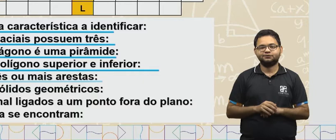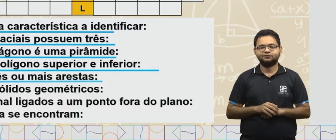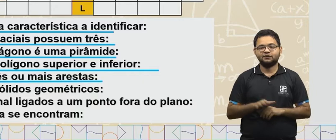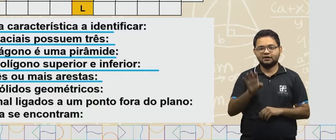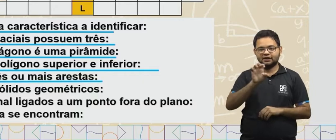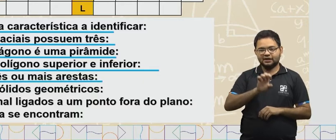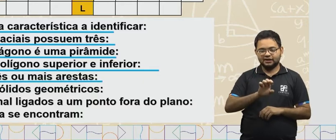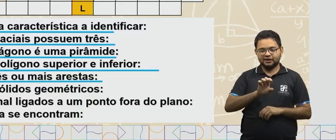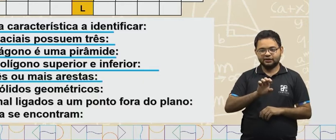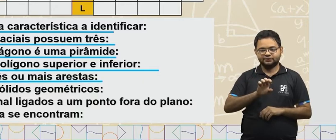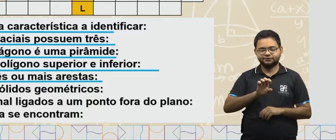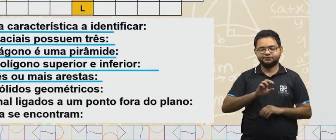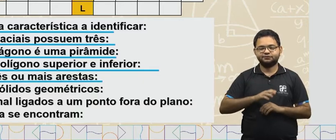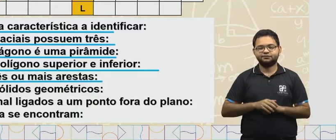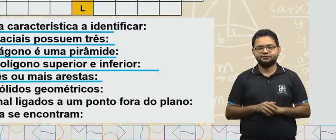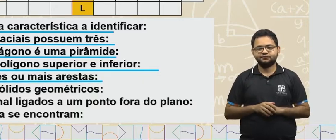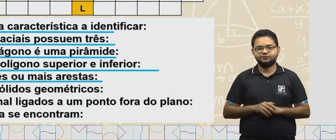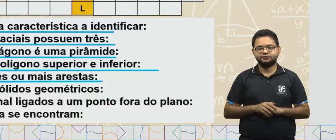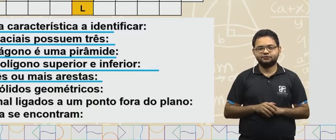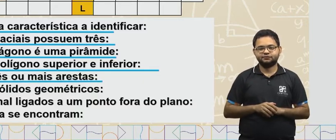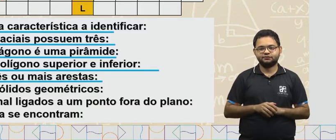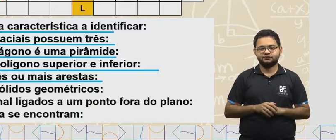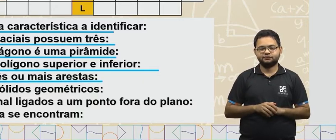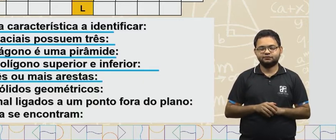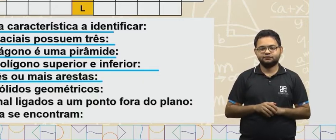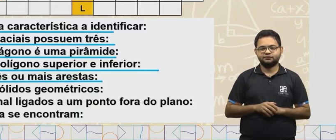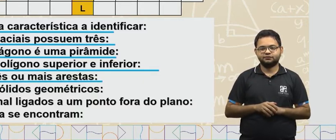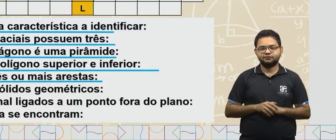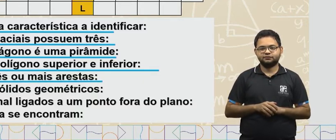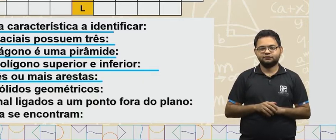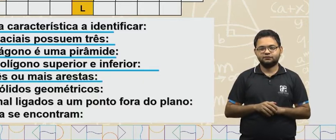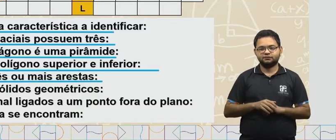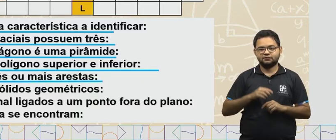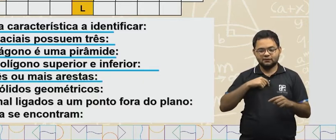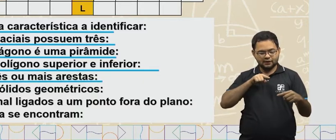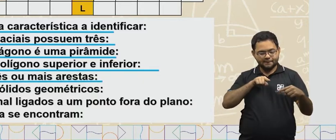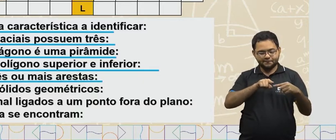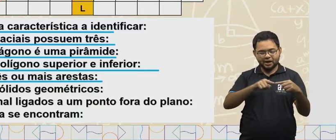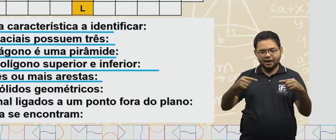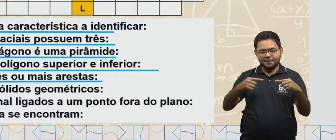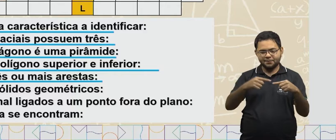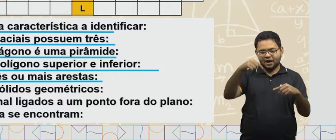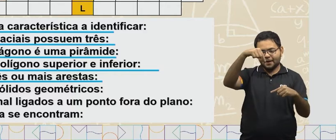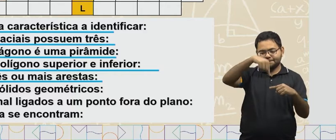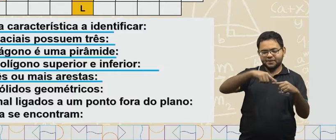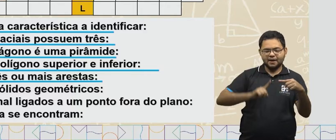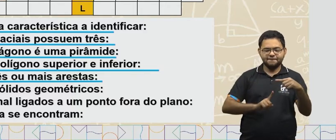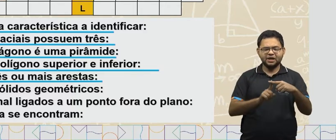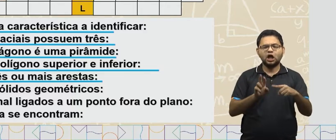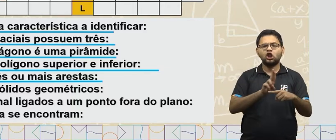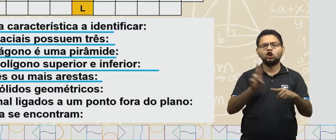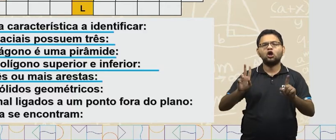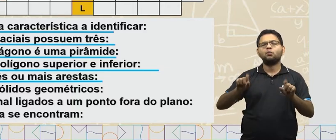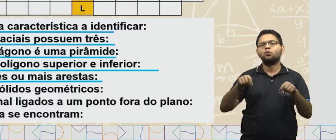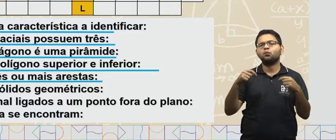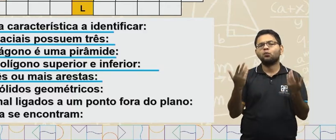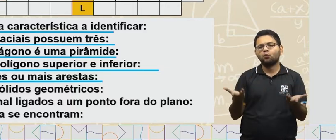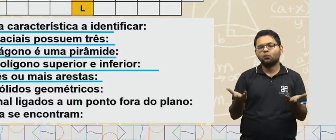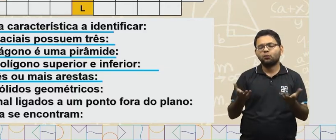E. Pontos resultantes entre 3 ou mais arestas. Como é que é o nome